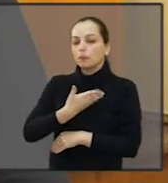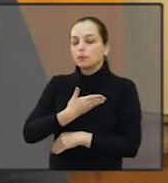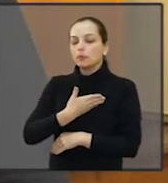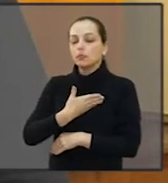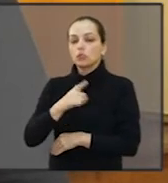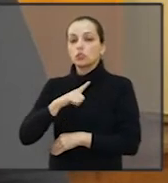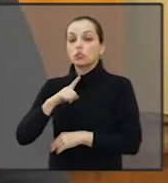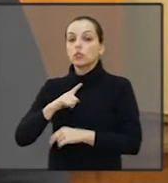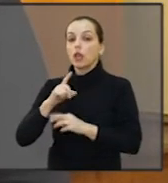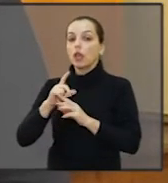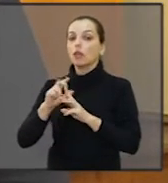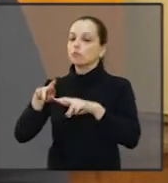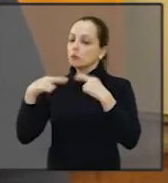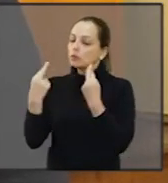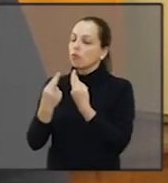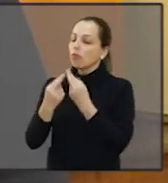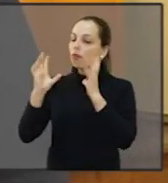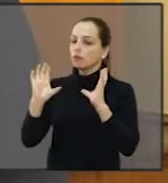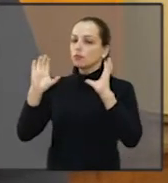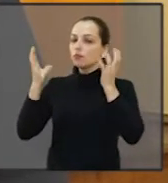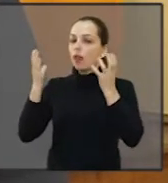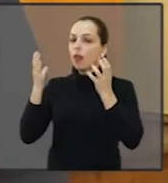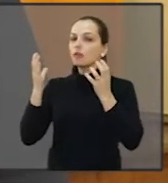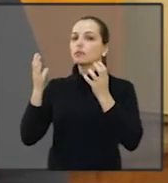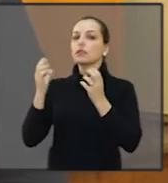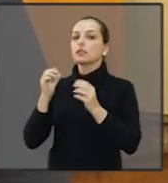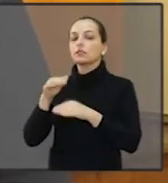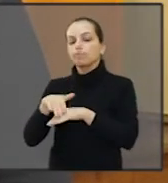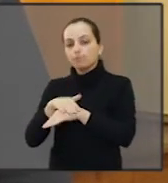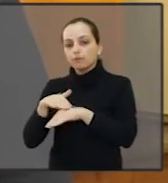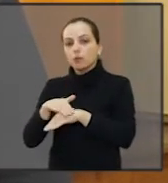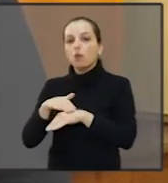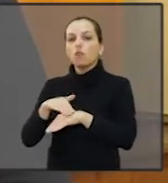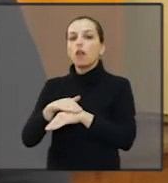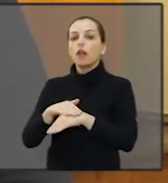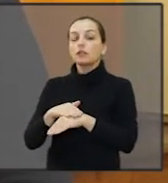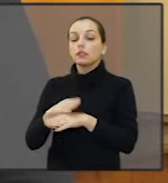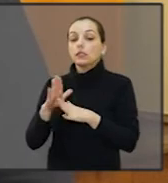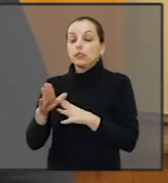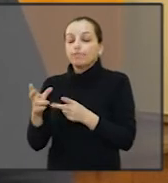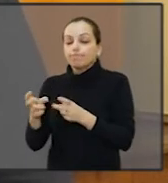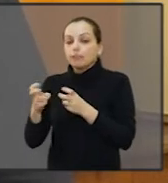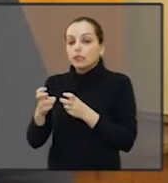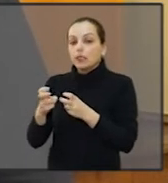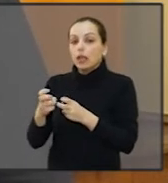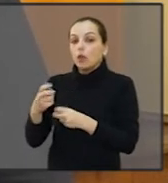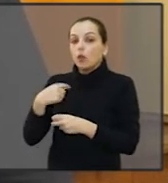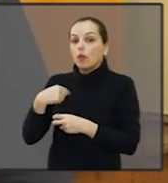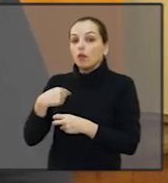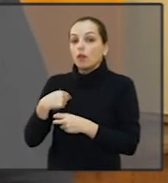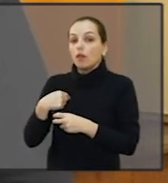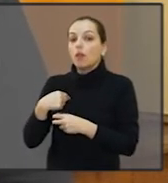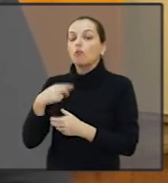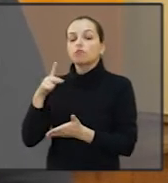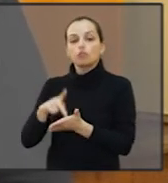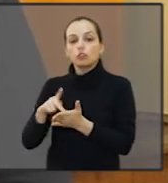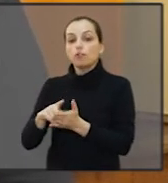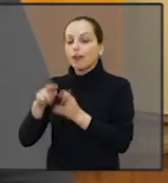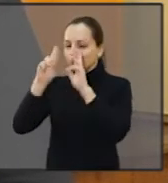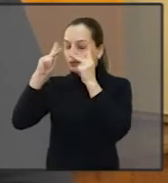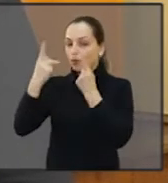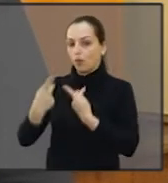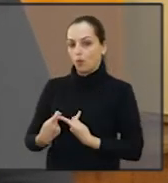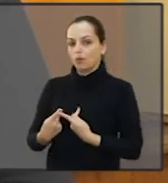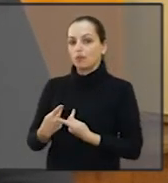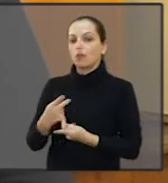tem nossos encontros anuais, a gente se encontra, a gente conversa bastante. E eu vejo que eu sou privilegiada,